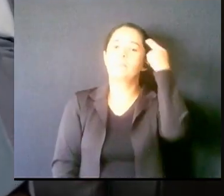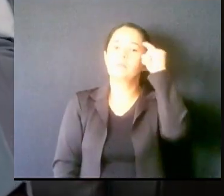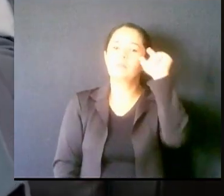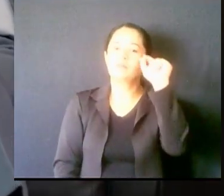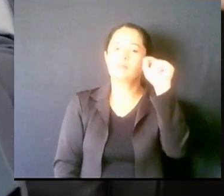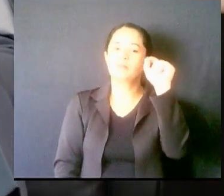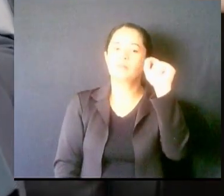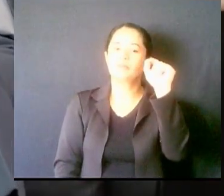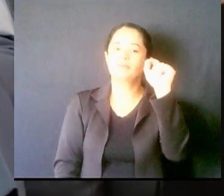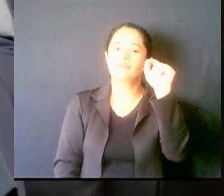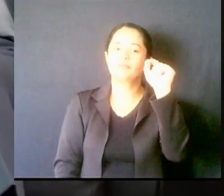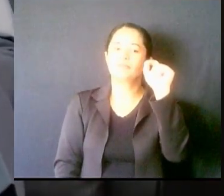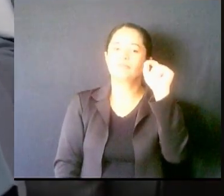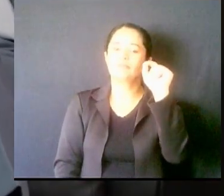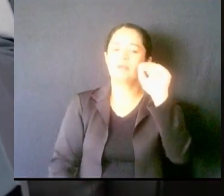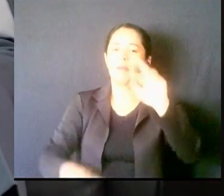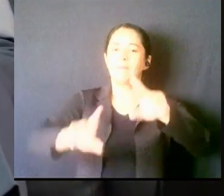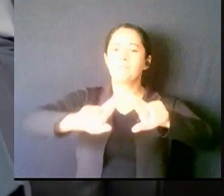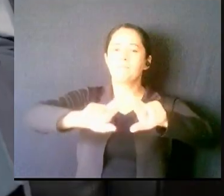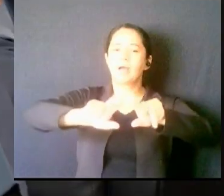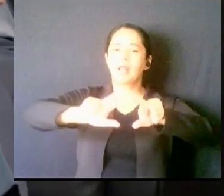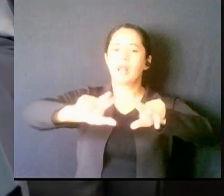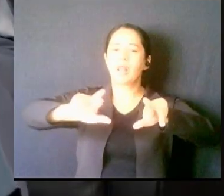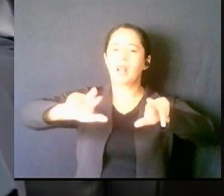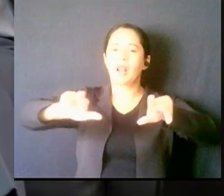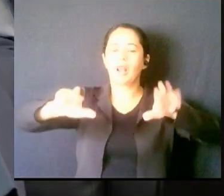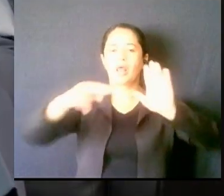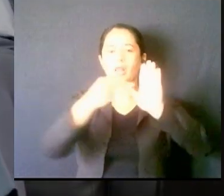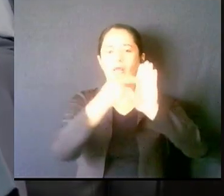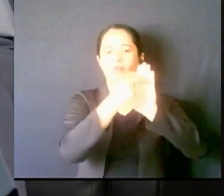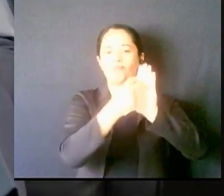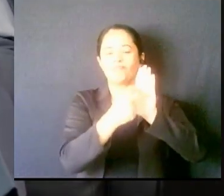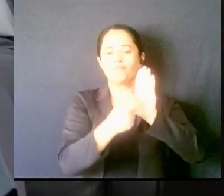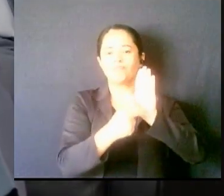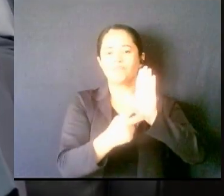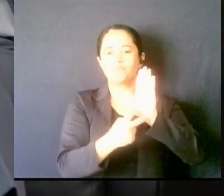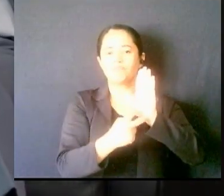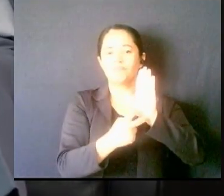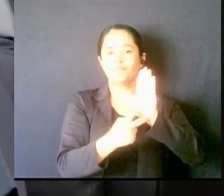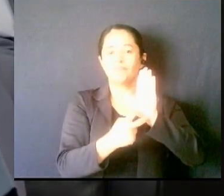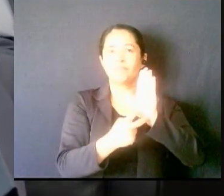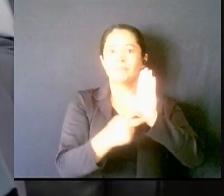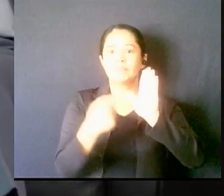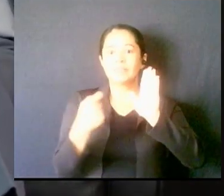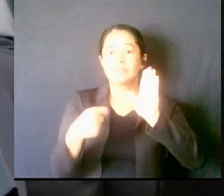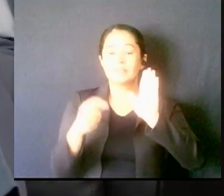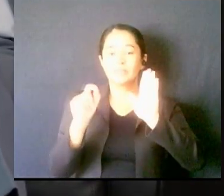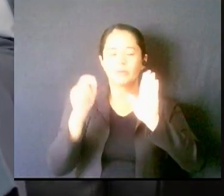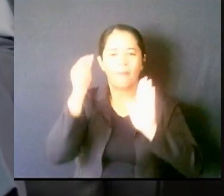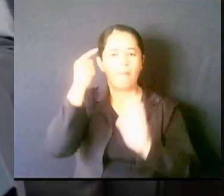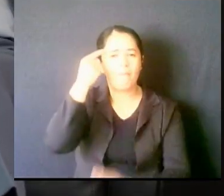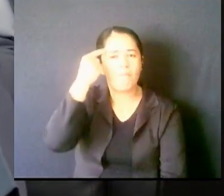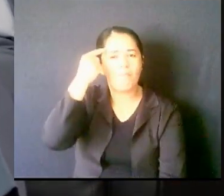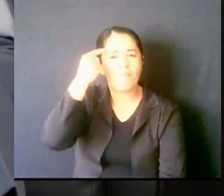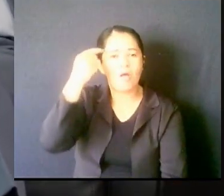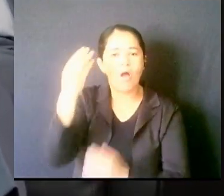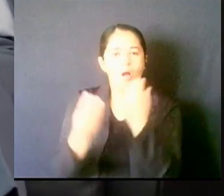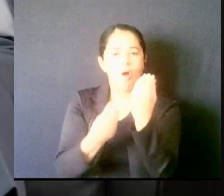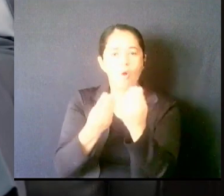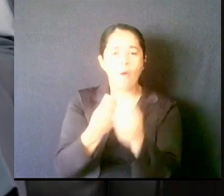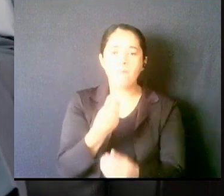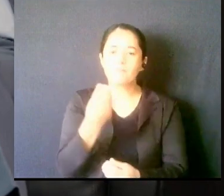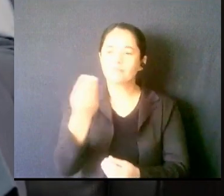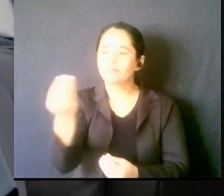métodos contraceptivos que precisam ser considerados na hora de a gente pensar em como oferecer métodos para